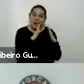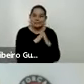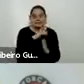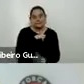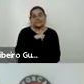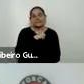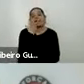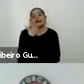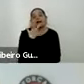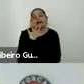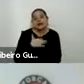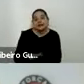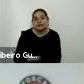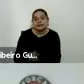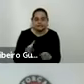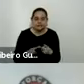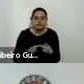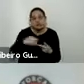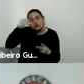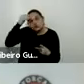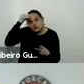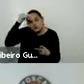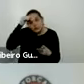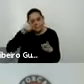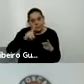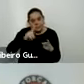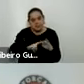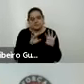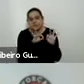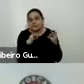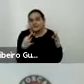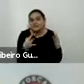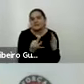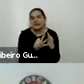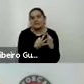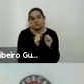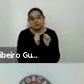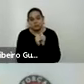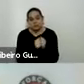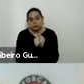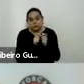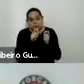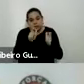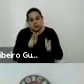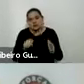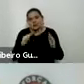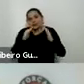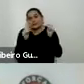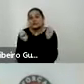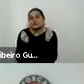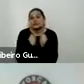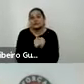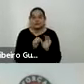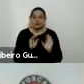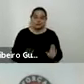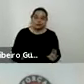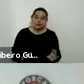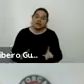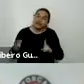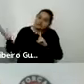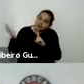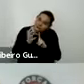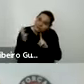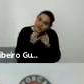pessoas, sobrinhos agregados, que então também está impactando como a